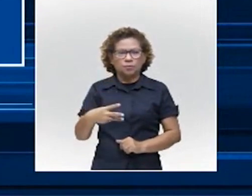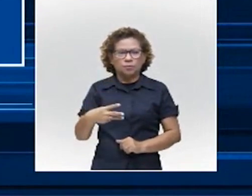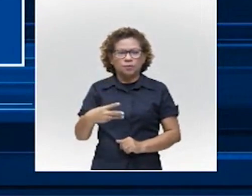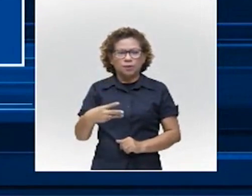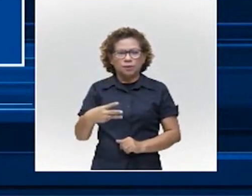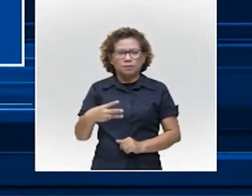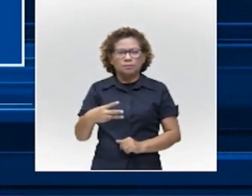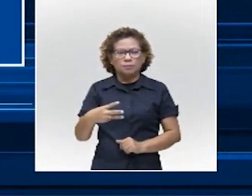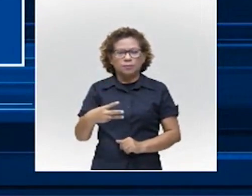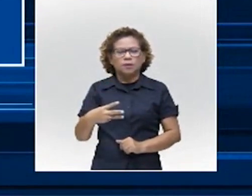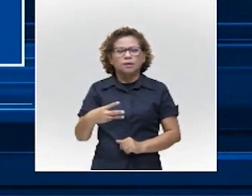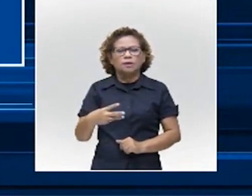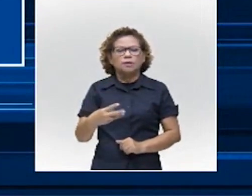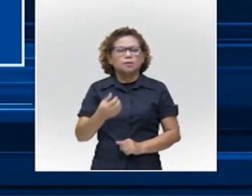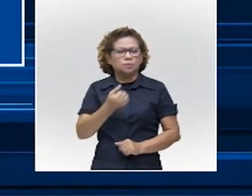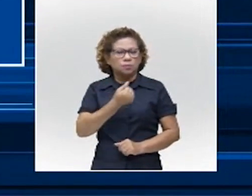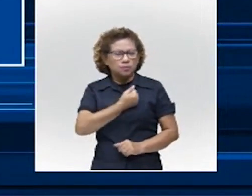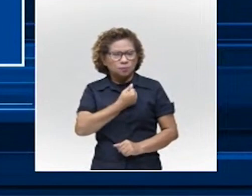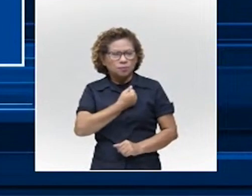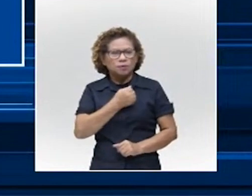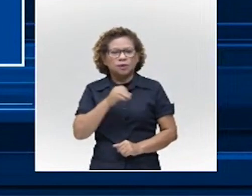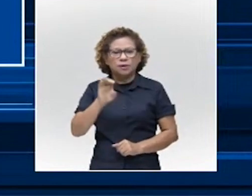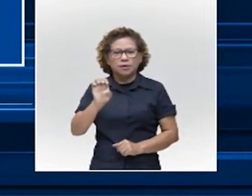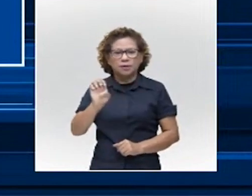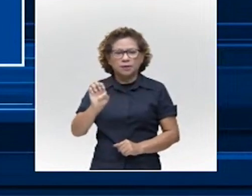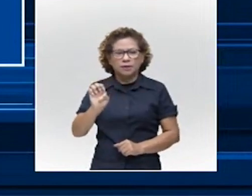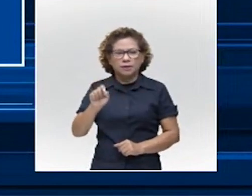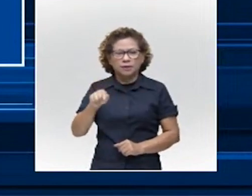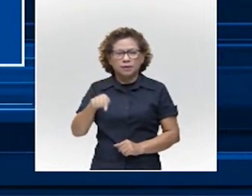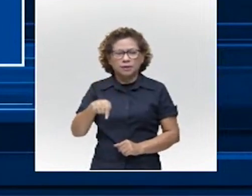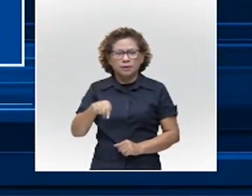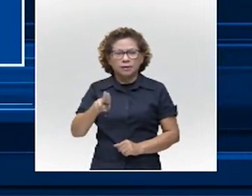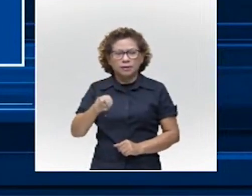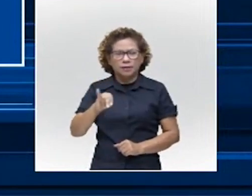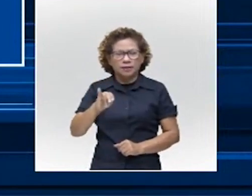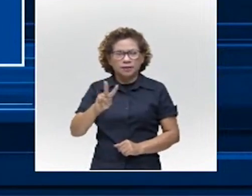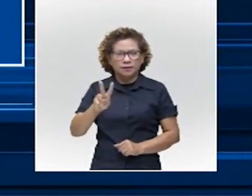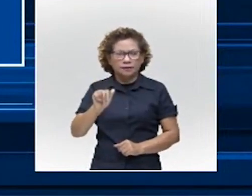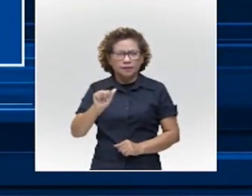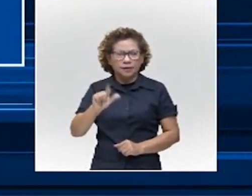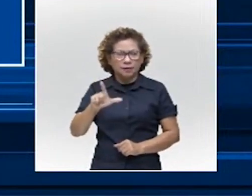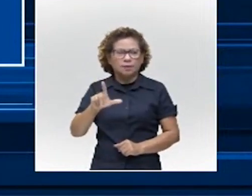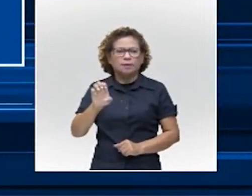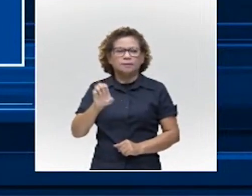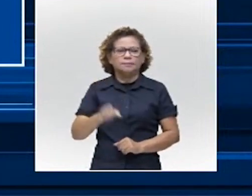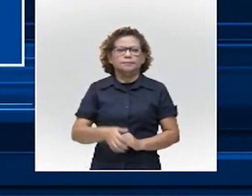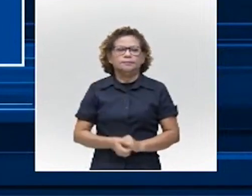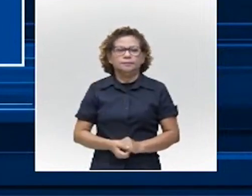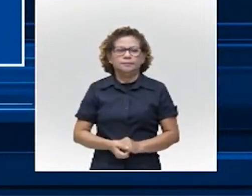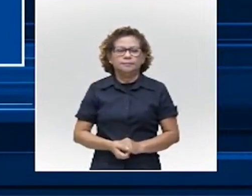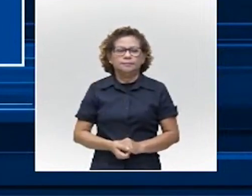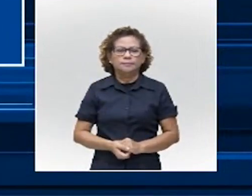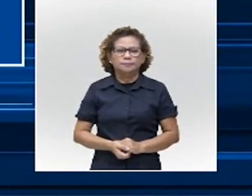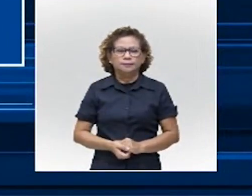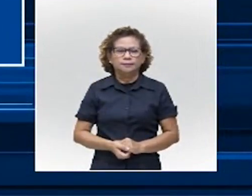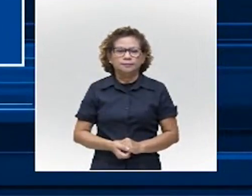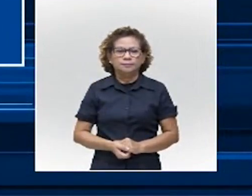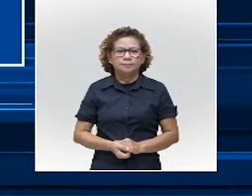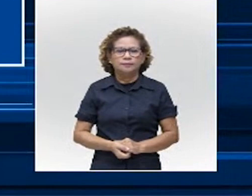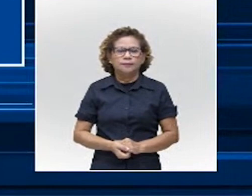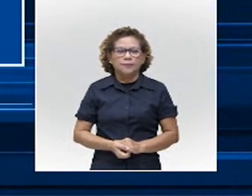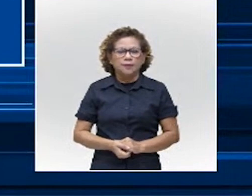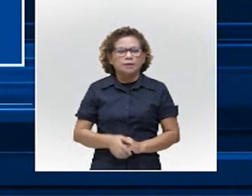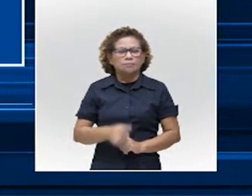se equivalem. Nesse caso, nós vamos ter aqui que 2 sextos equivale a 1